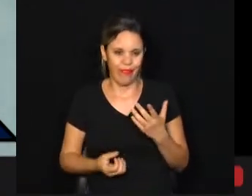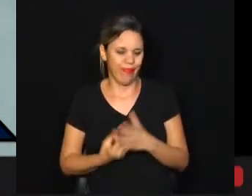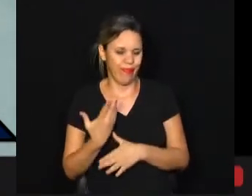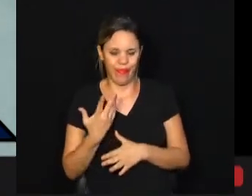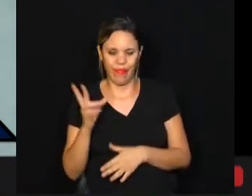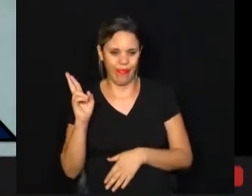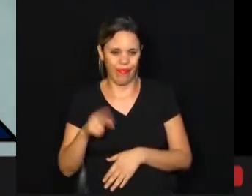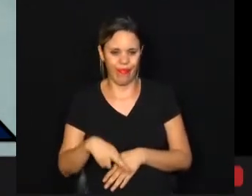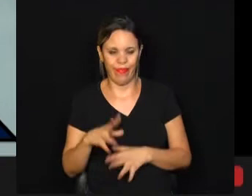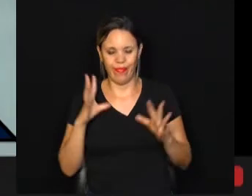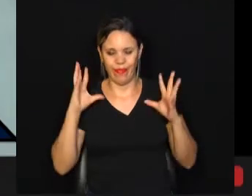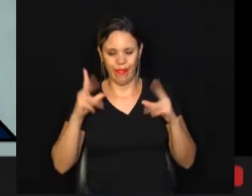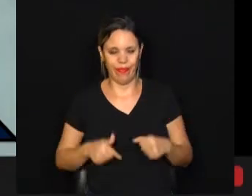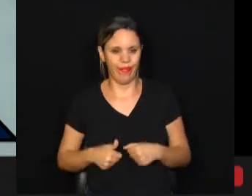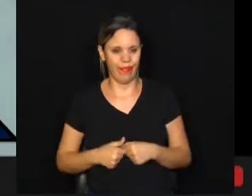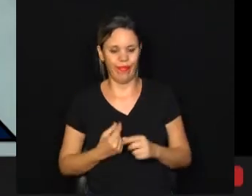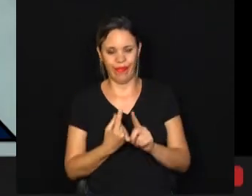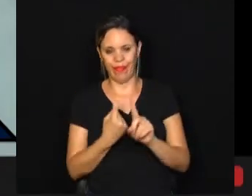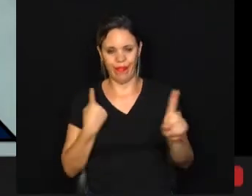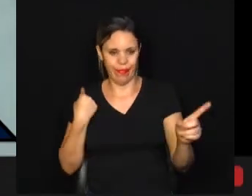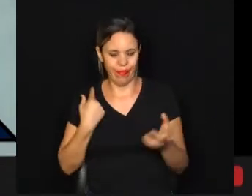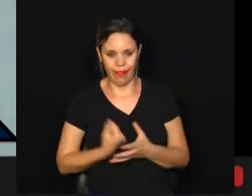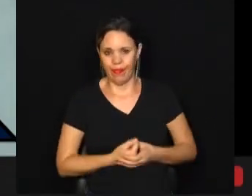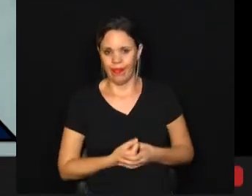razões sanitárias, né,